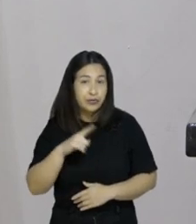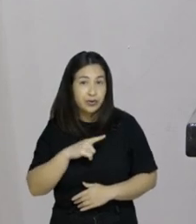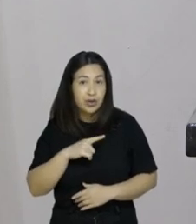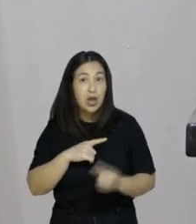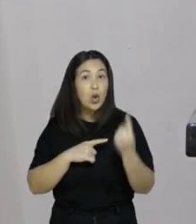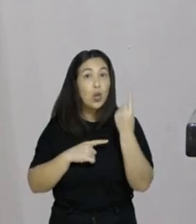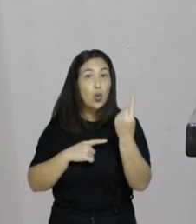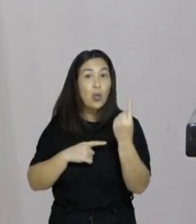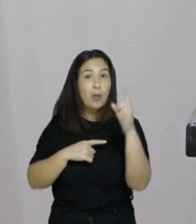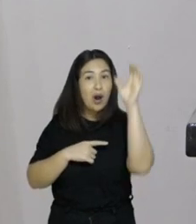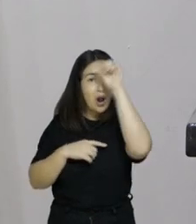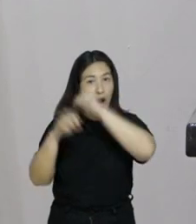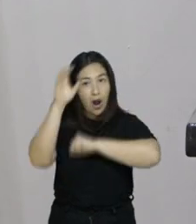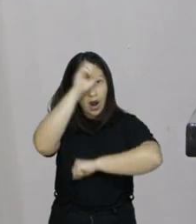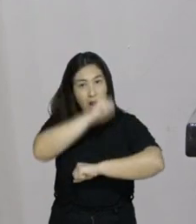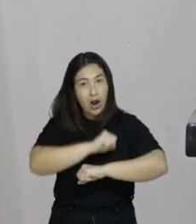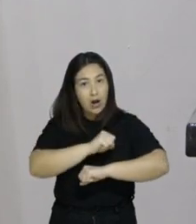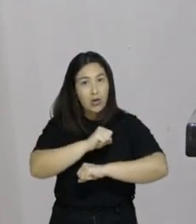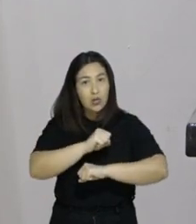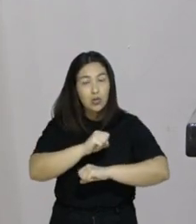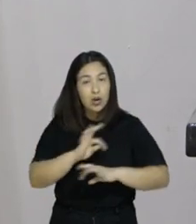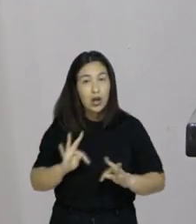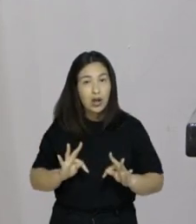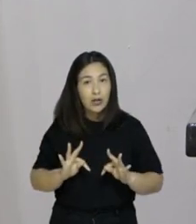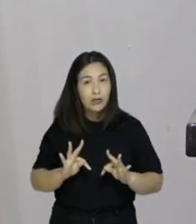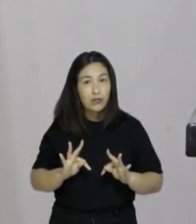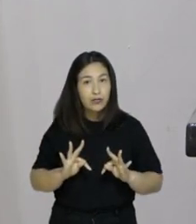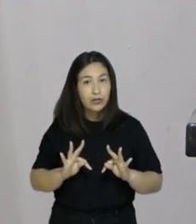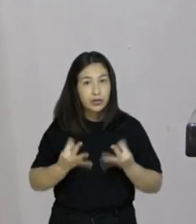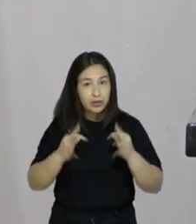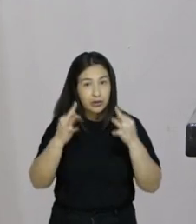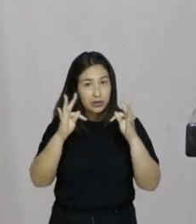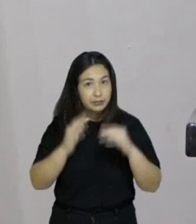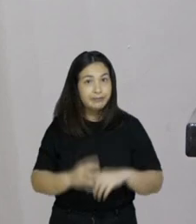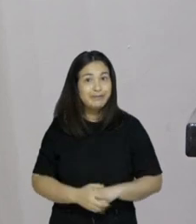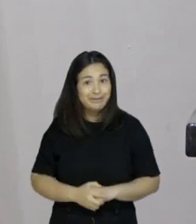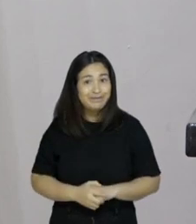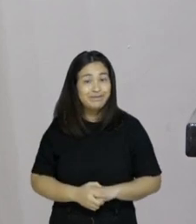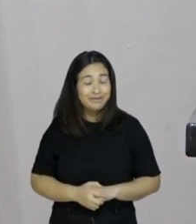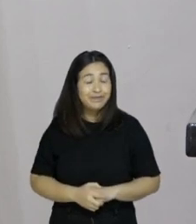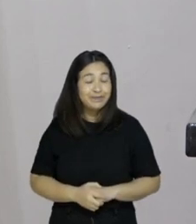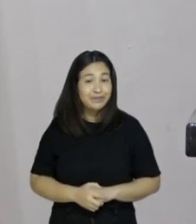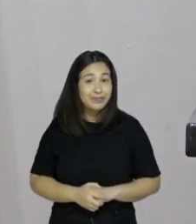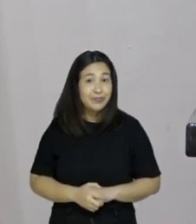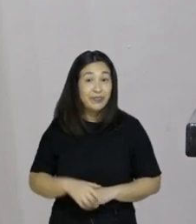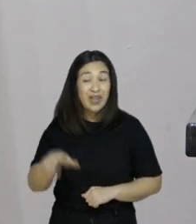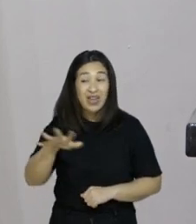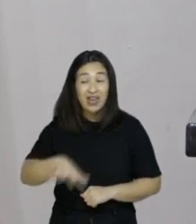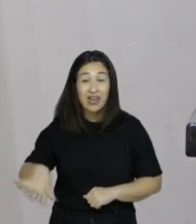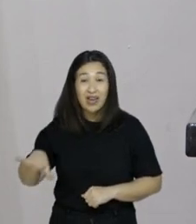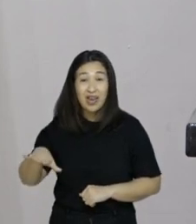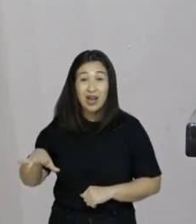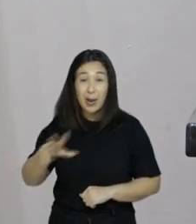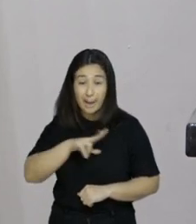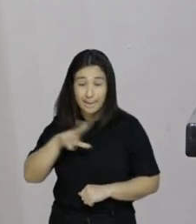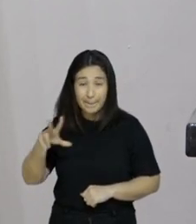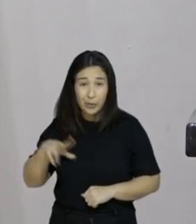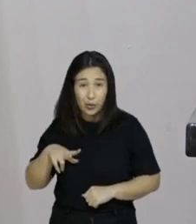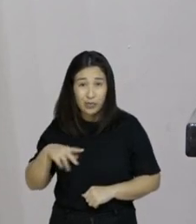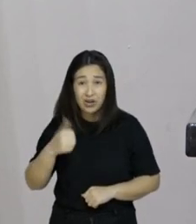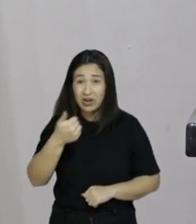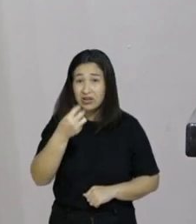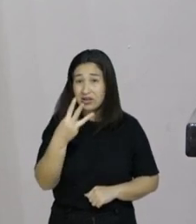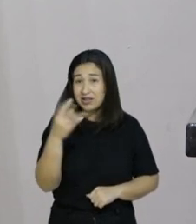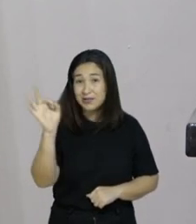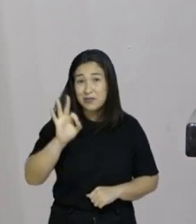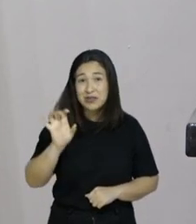aula de programação e de robótica. Nas escolas públicas, a lacuna é maior, 13%,